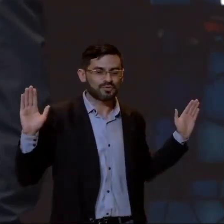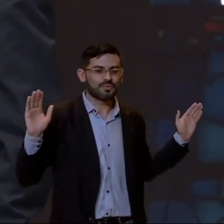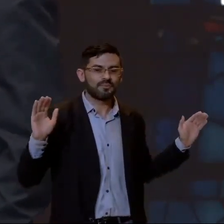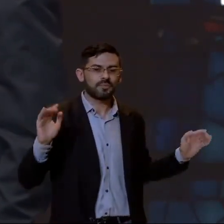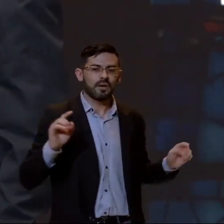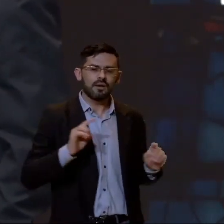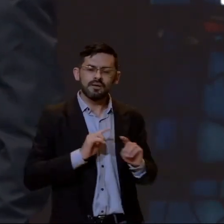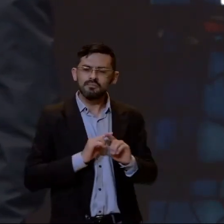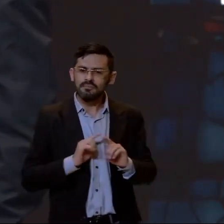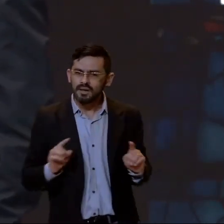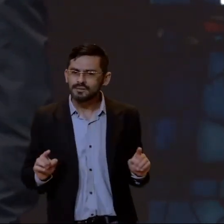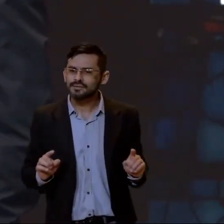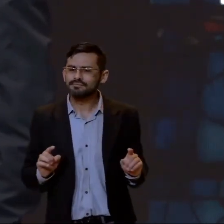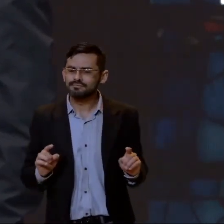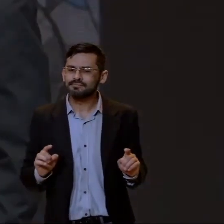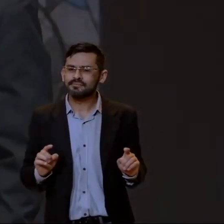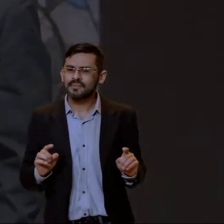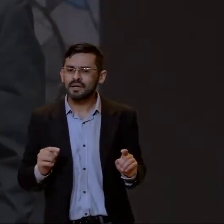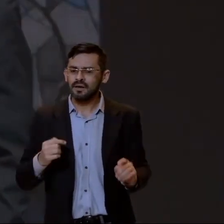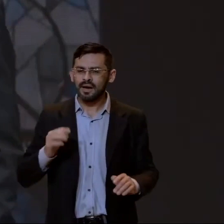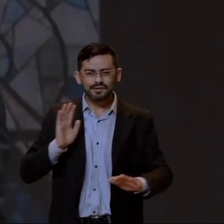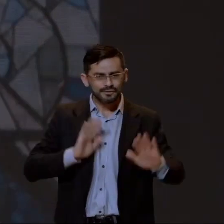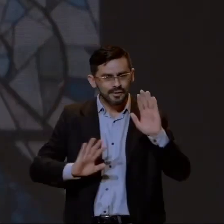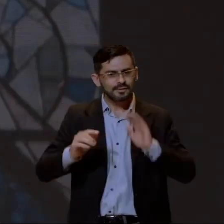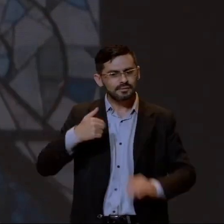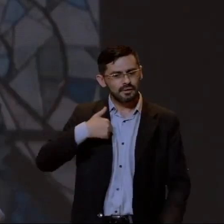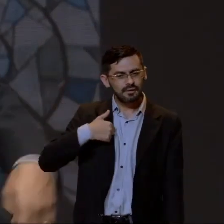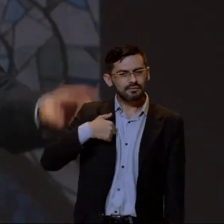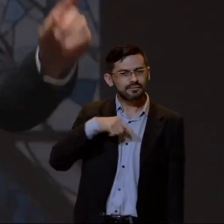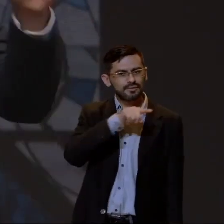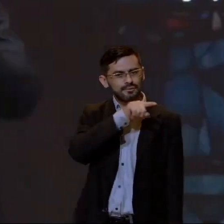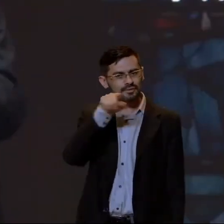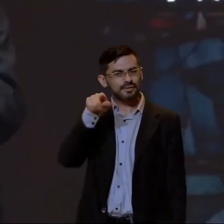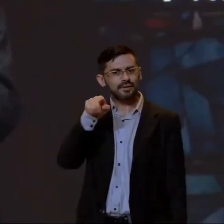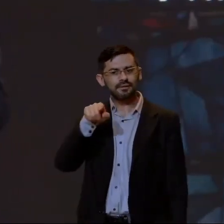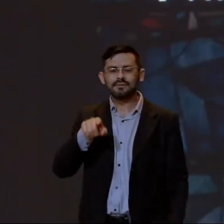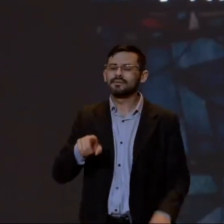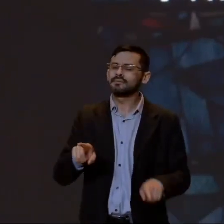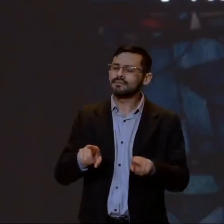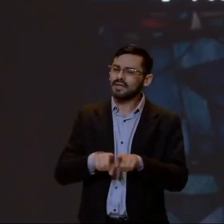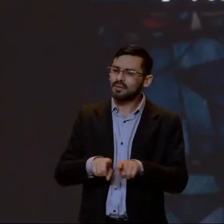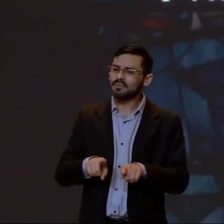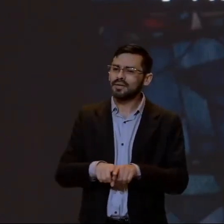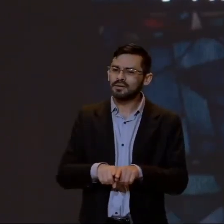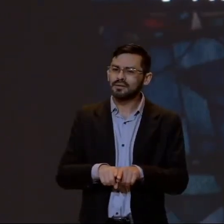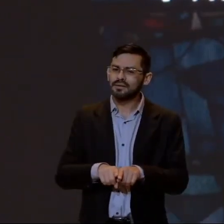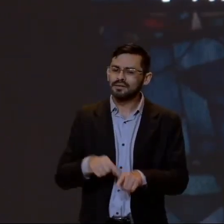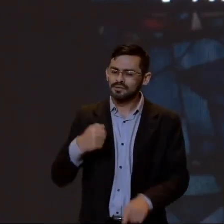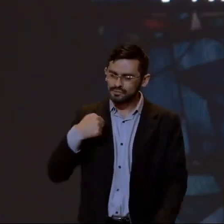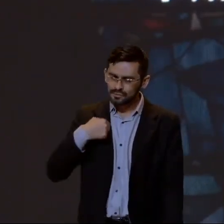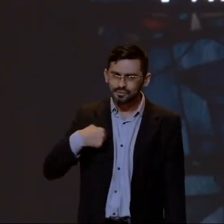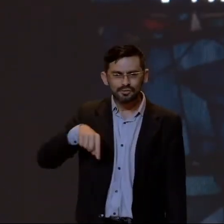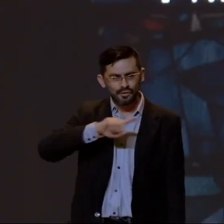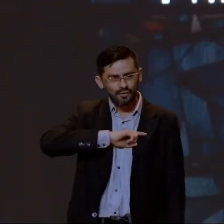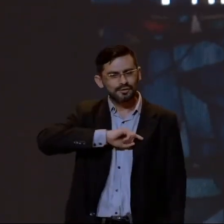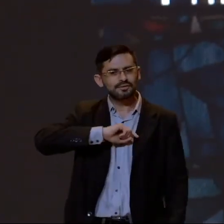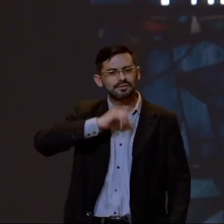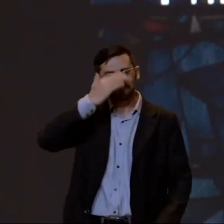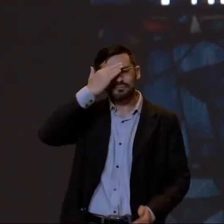E é interessante como eu e você, mesmo como pessoas